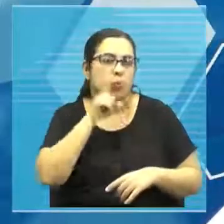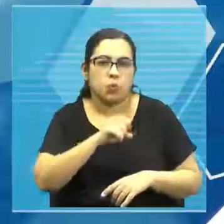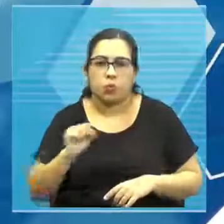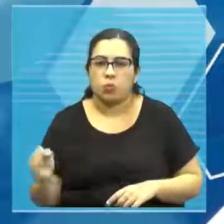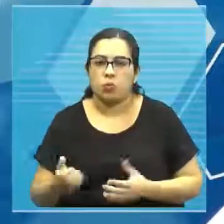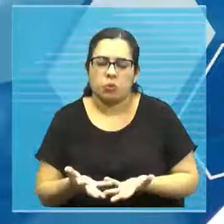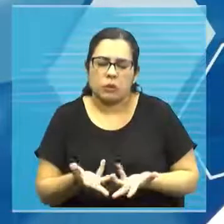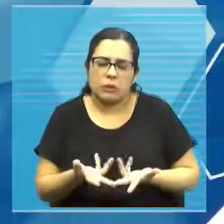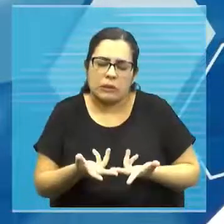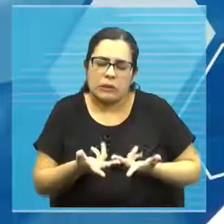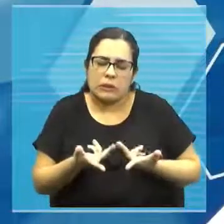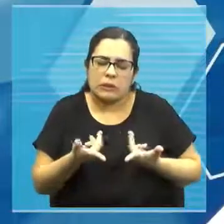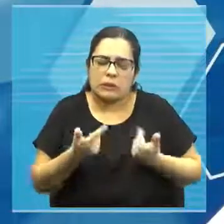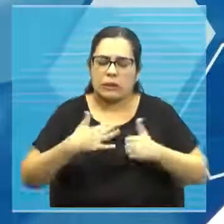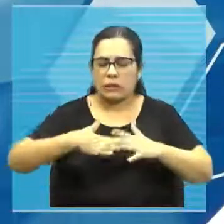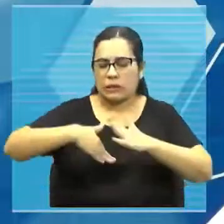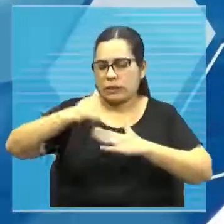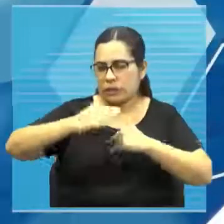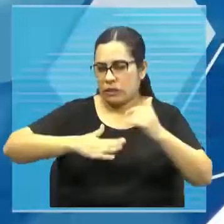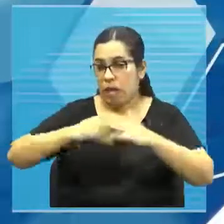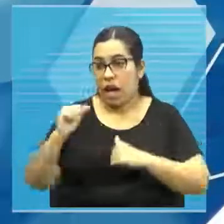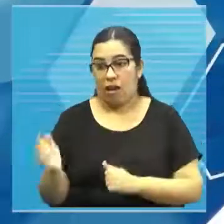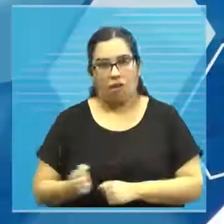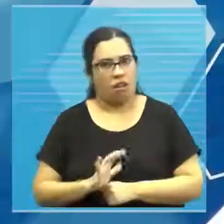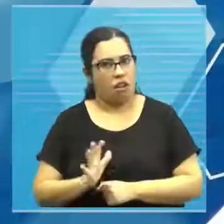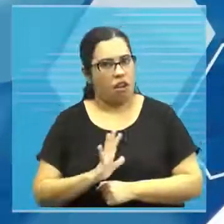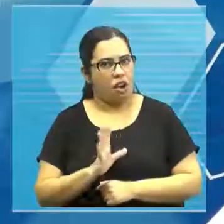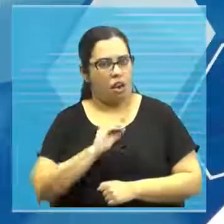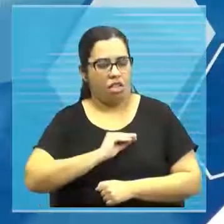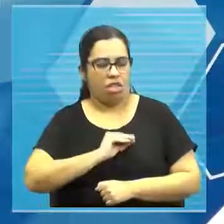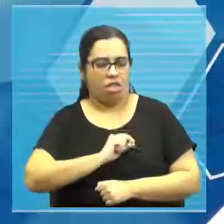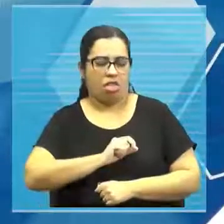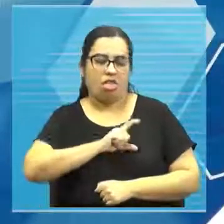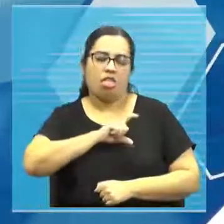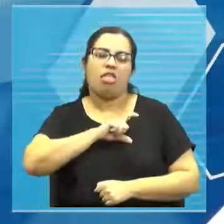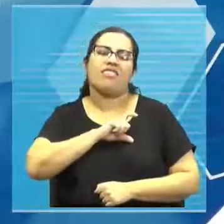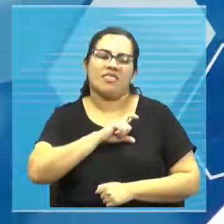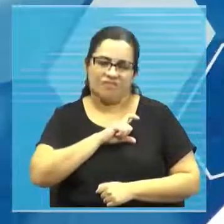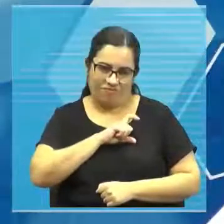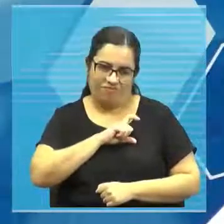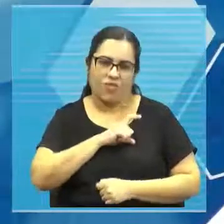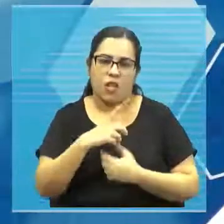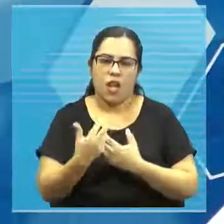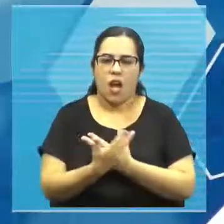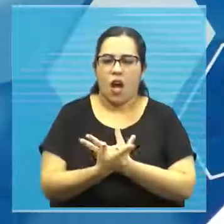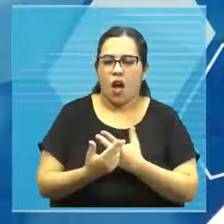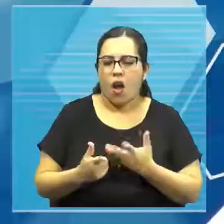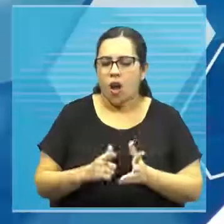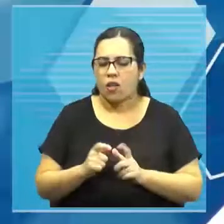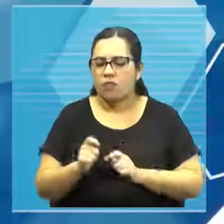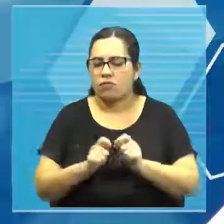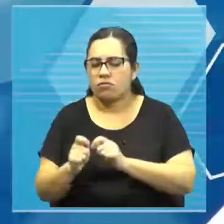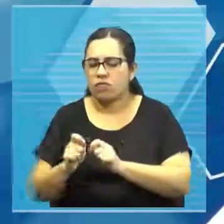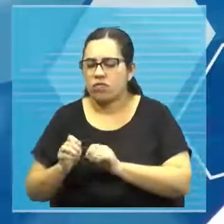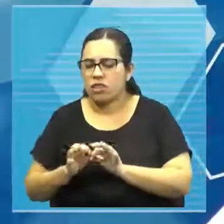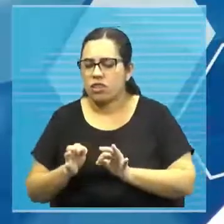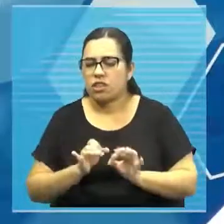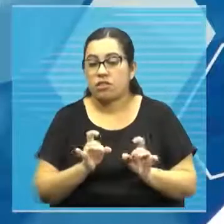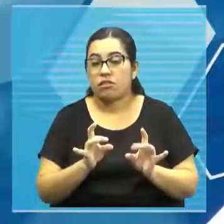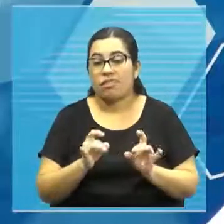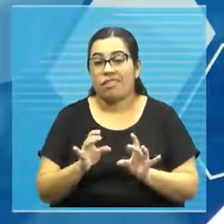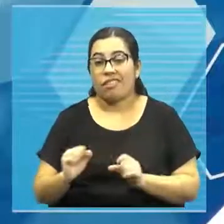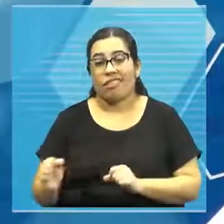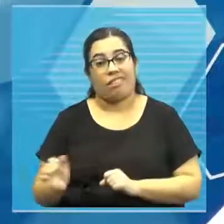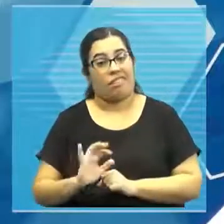mais qualificada mais cara isso encareceria demais os custos operacionais então eles